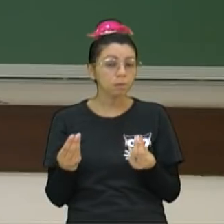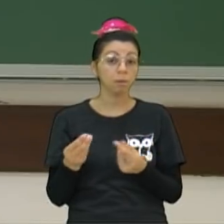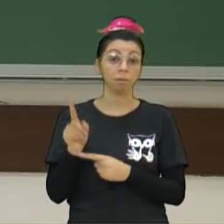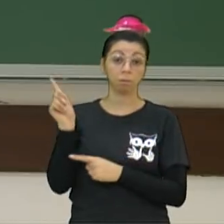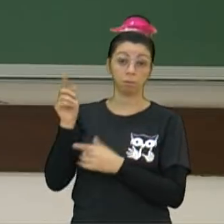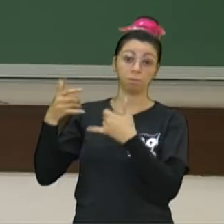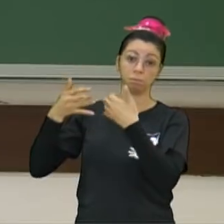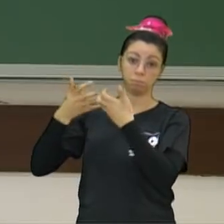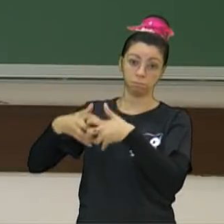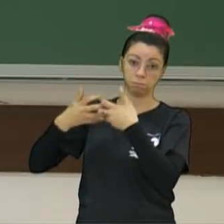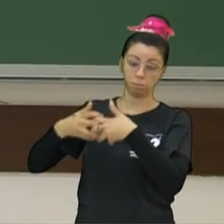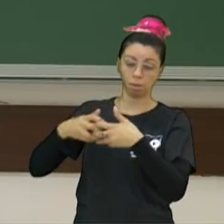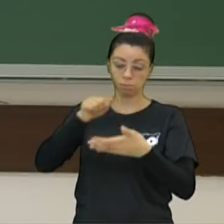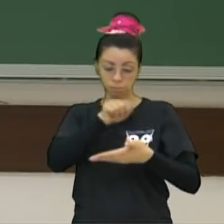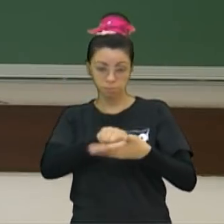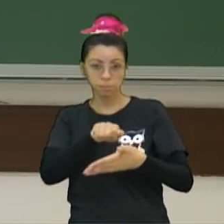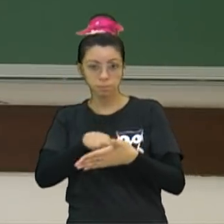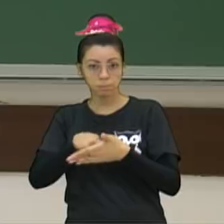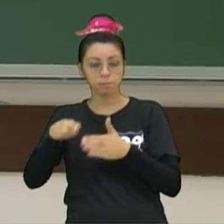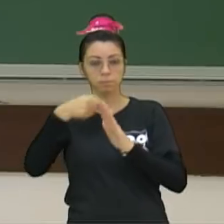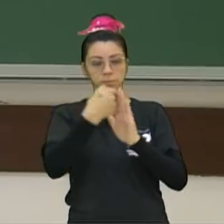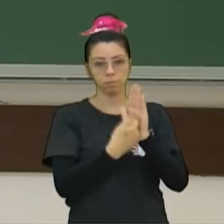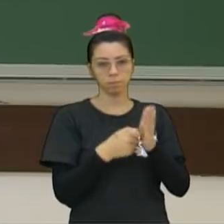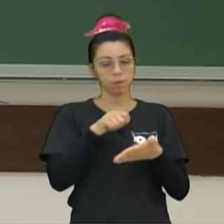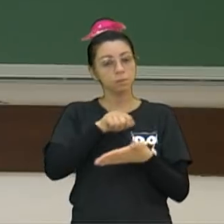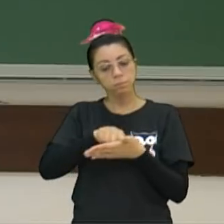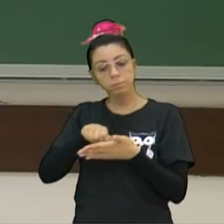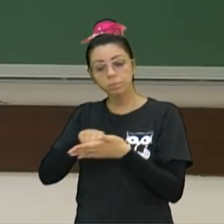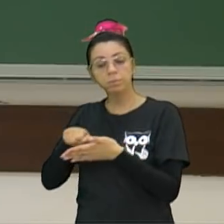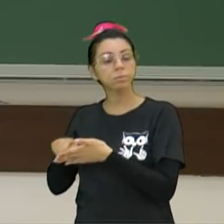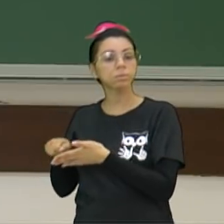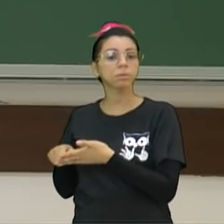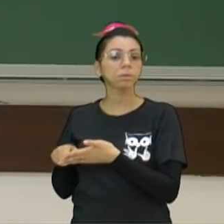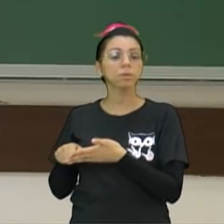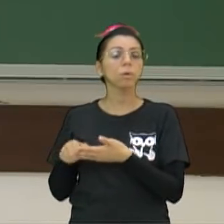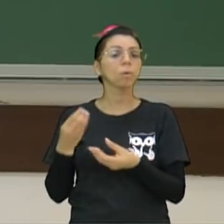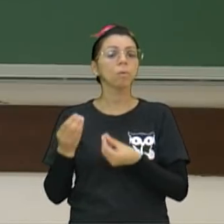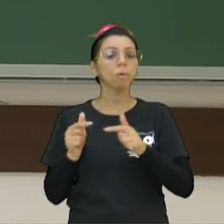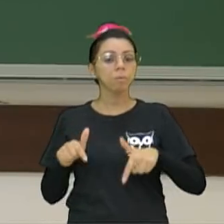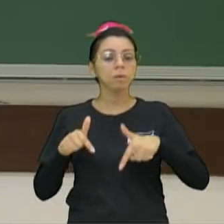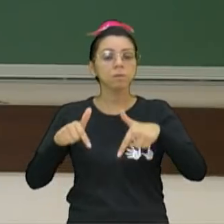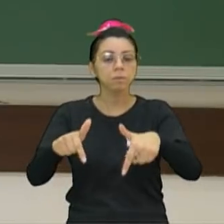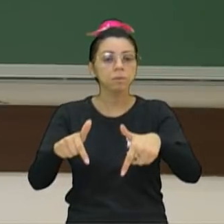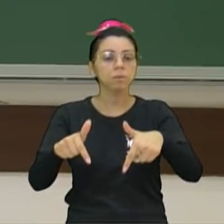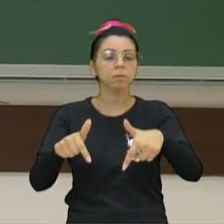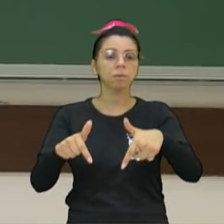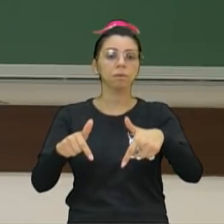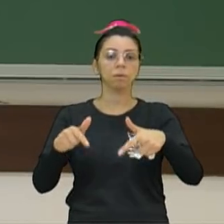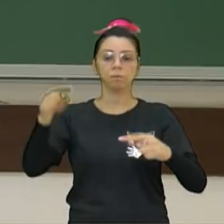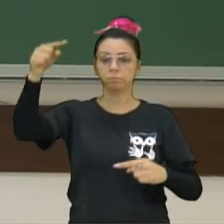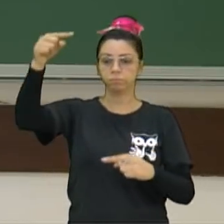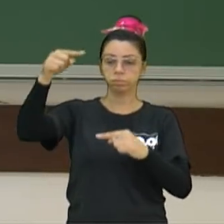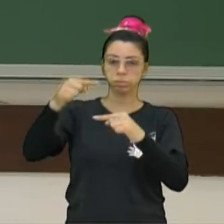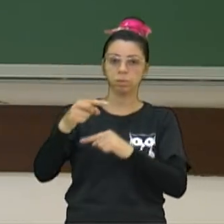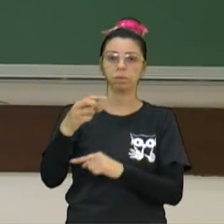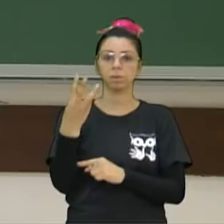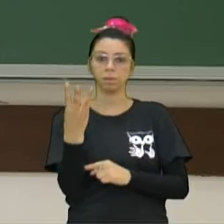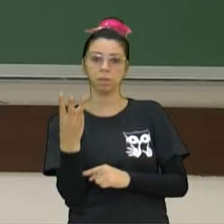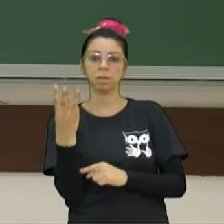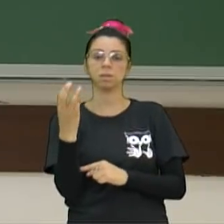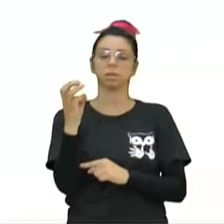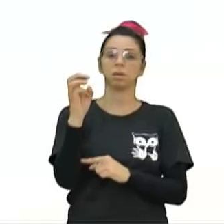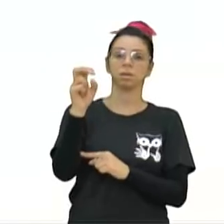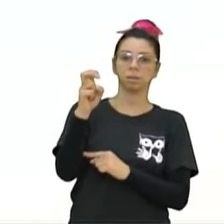e fazer aí um textinho, né, descritivo, descrever quais seriam as suas ações. Textinho curto, aí de 3 a 5 linhas, ok? E a